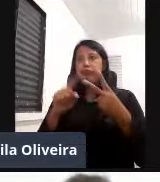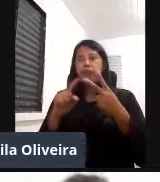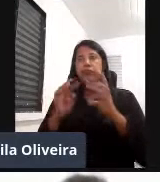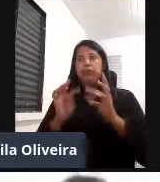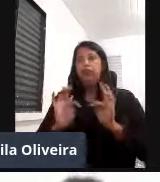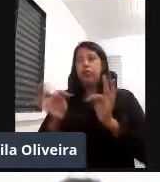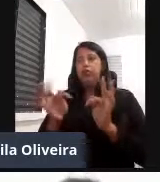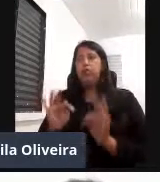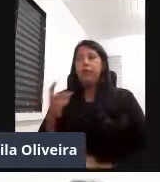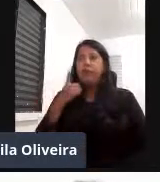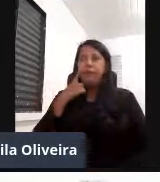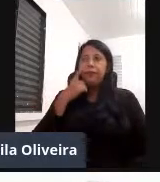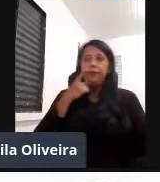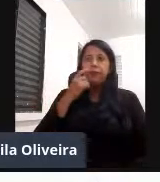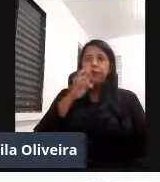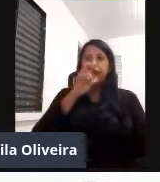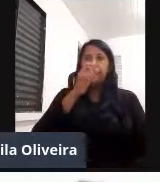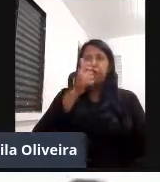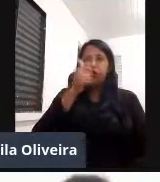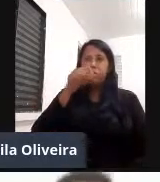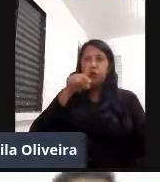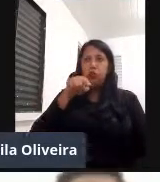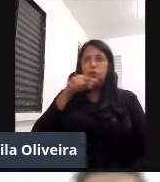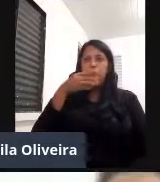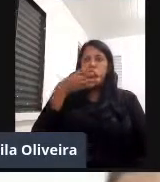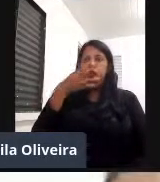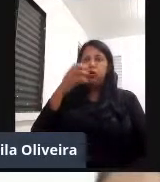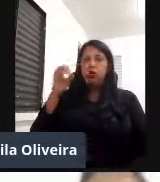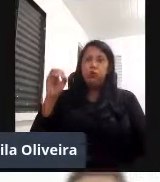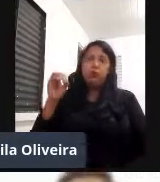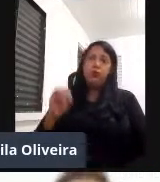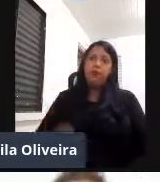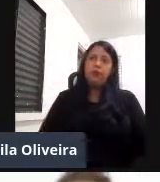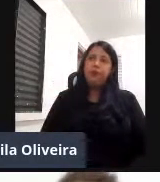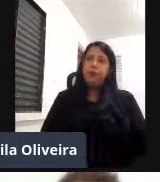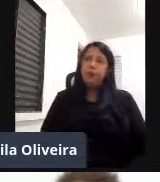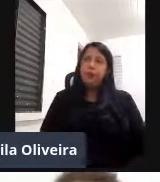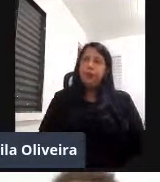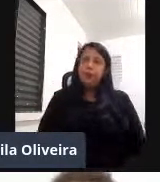quanto ele recuperou daquela primeira vez que a gente fez.